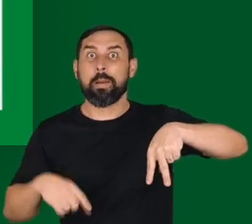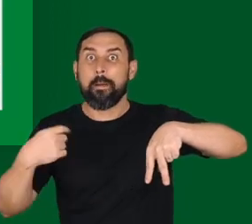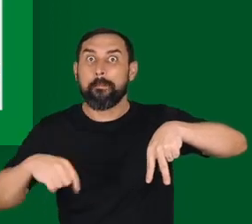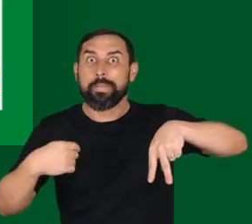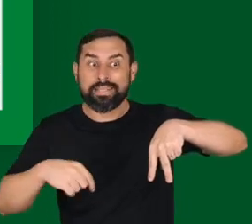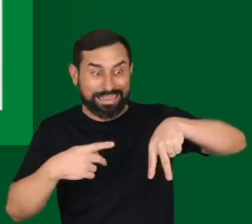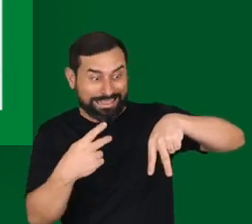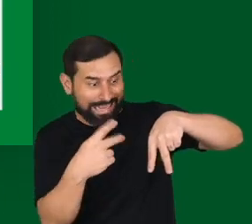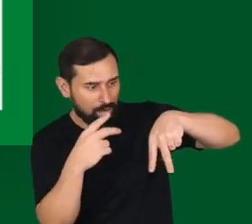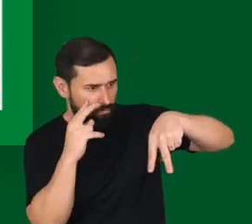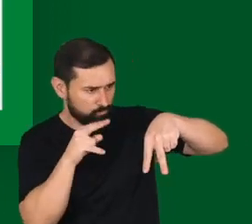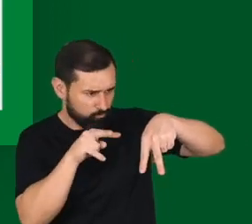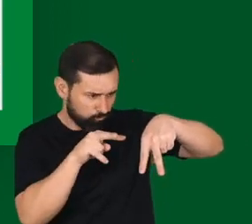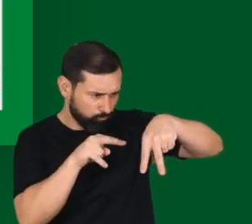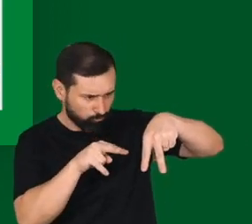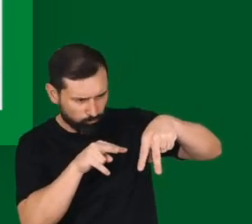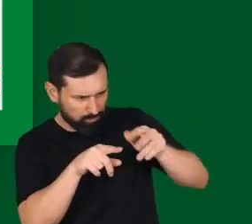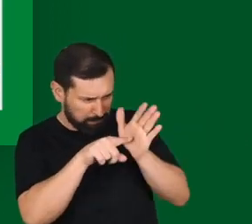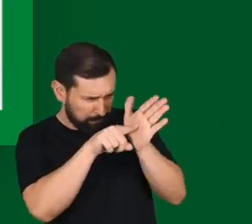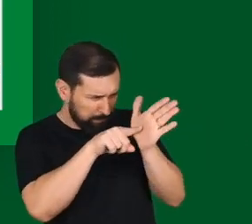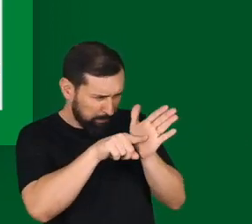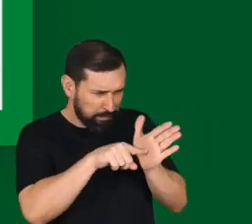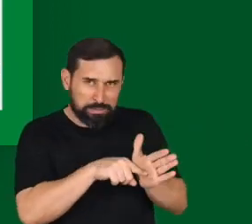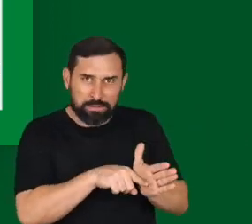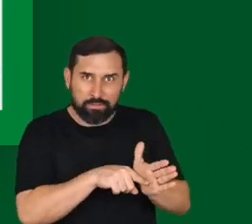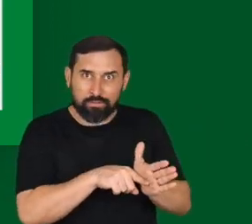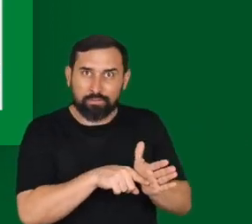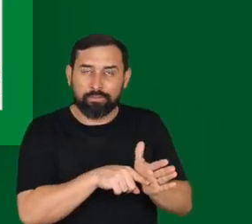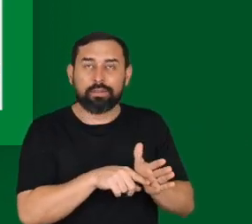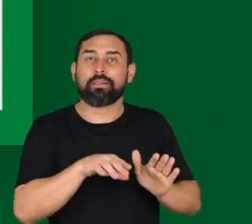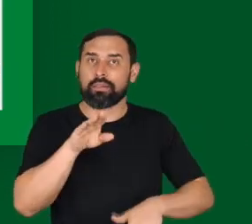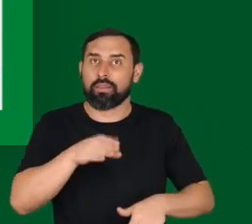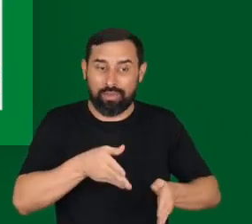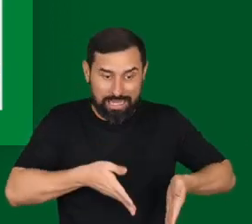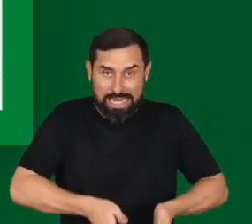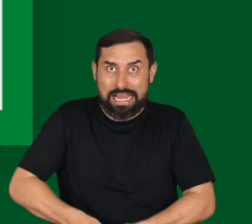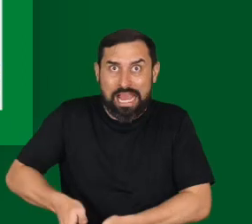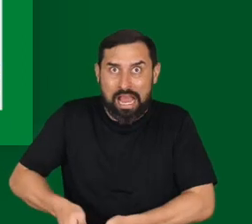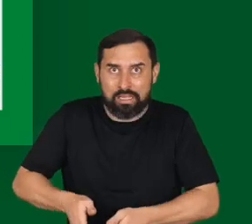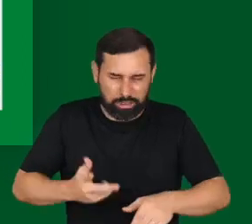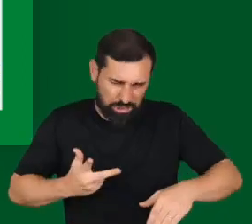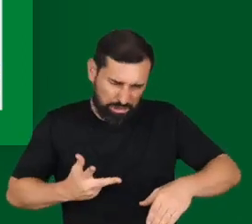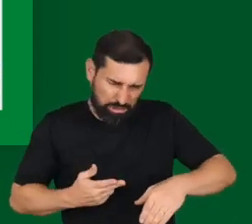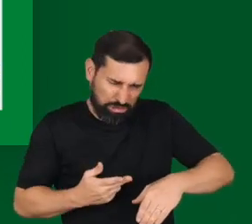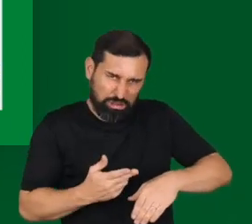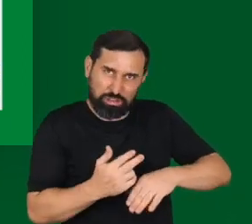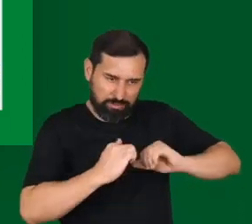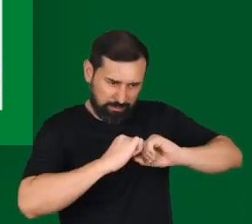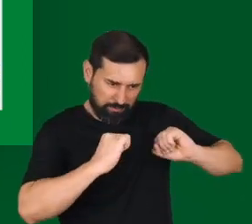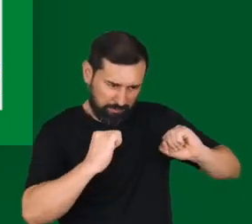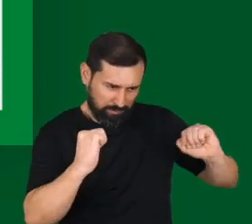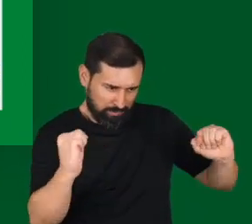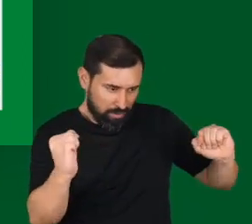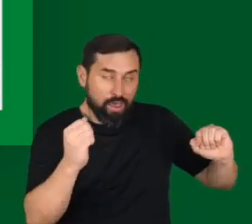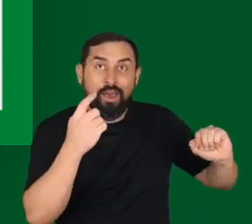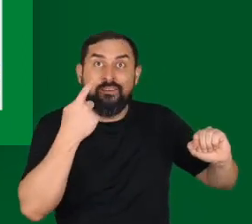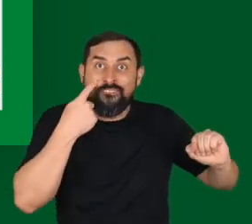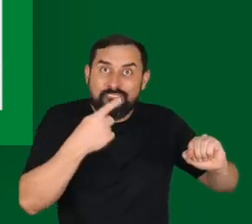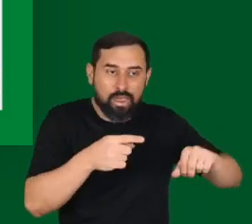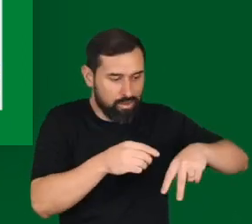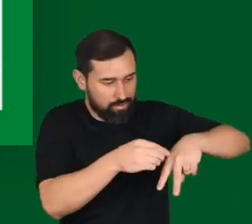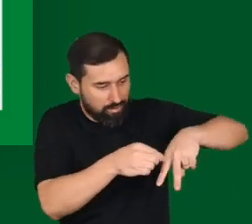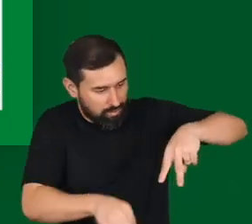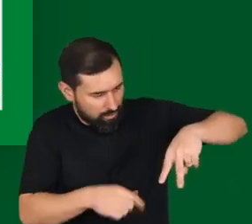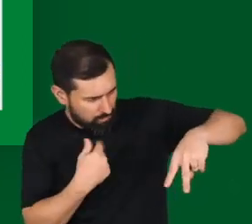perna, avaliar toda a estrutura dessa perna aí. Então, eu vou expor, cortar a calça mesmo, se